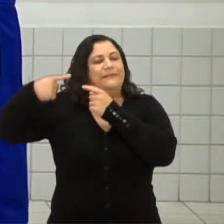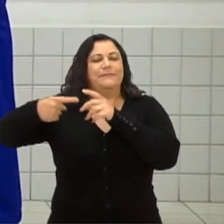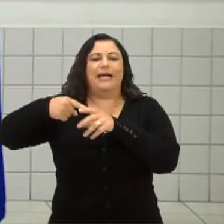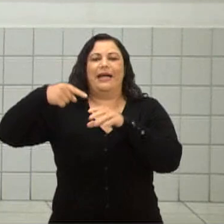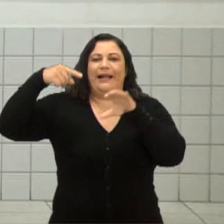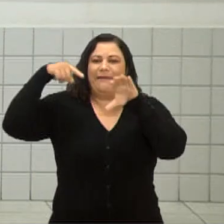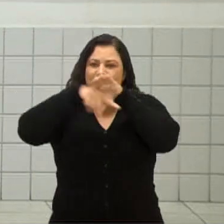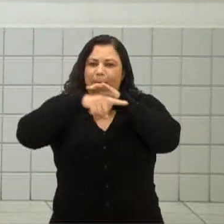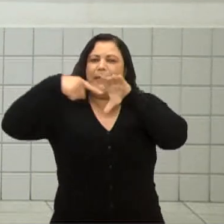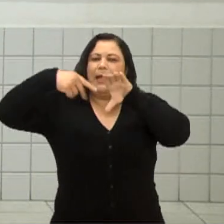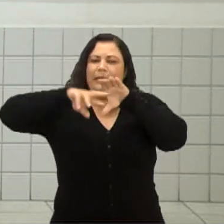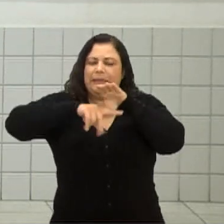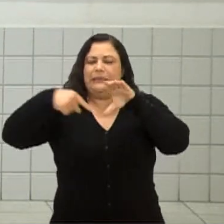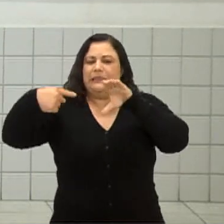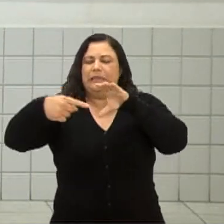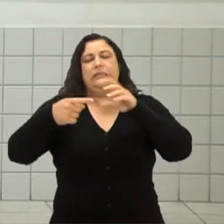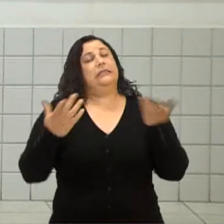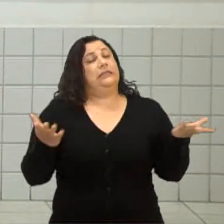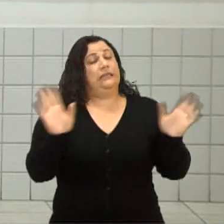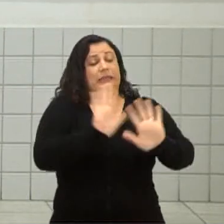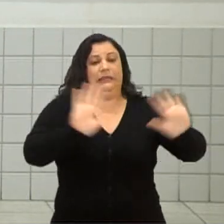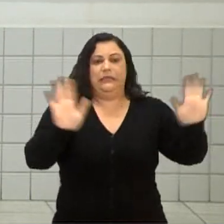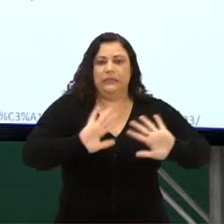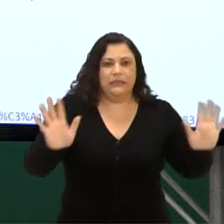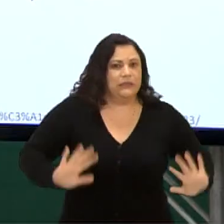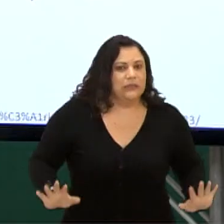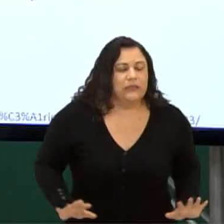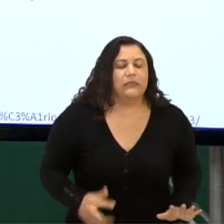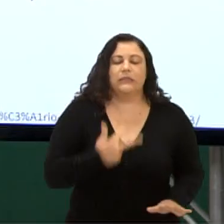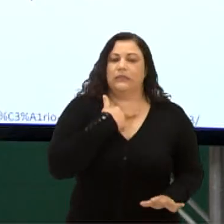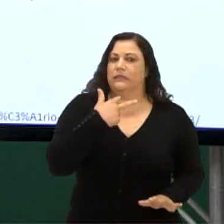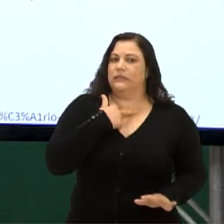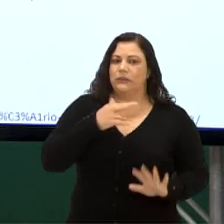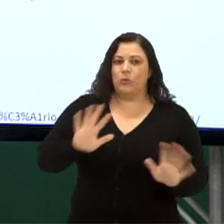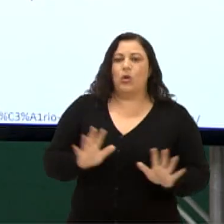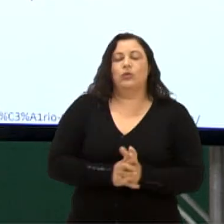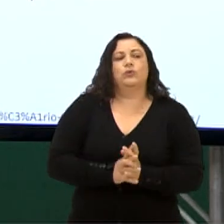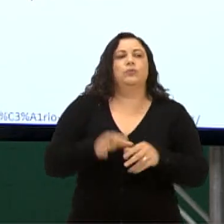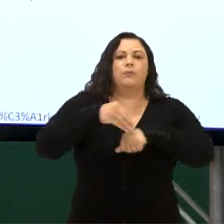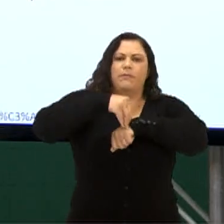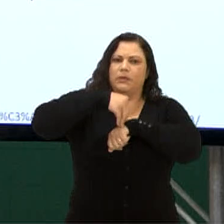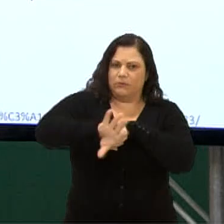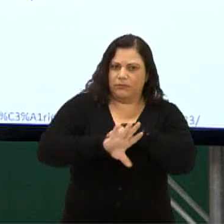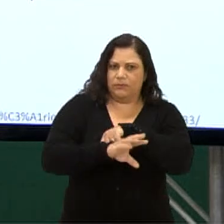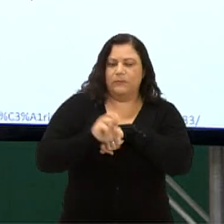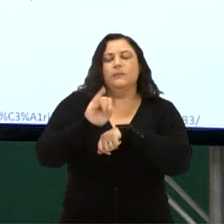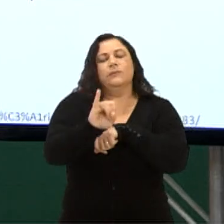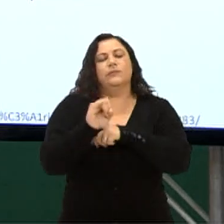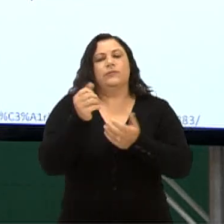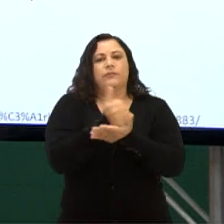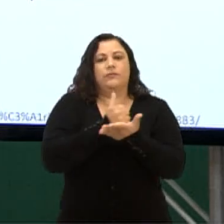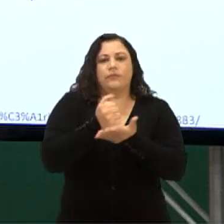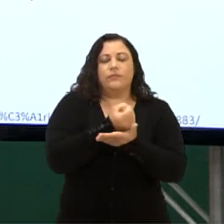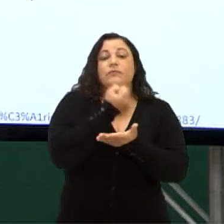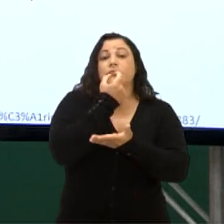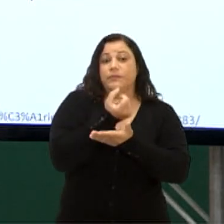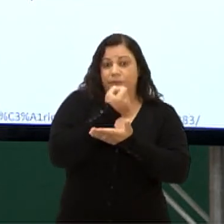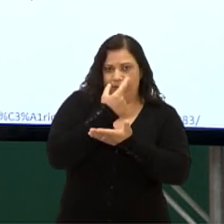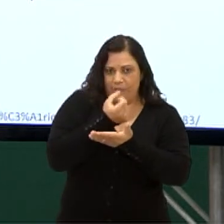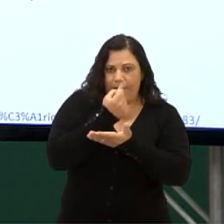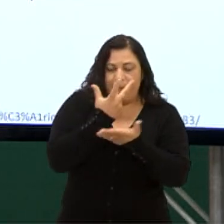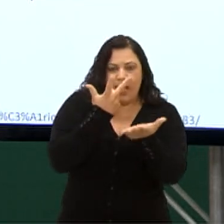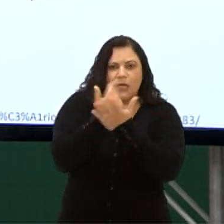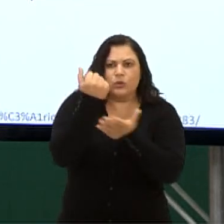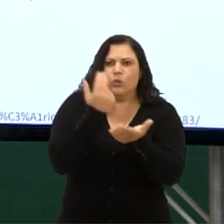com água e sabão. Se vocês forem na farmácia, no mercado, uma dica, tem uns cotonetes específicos